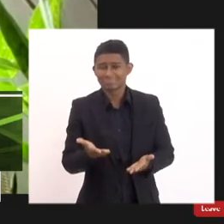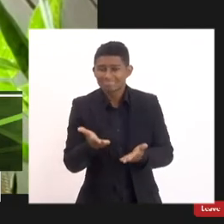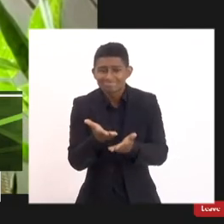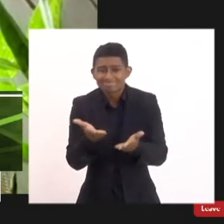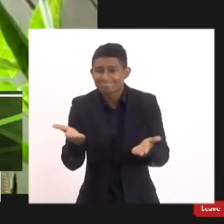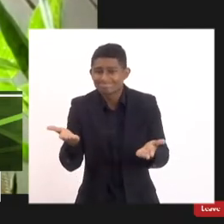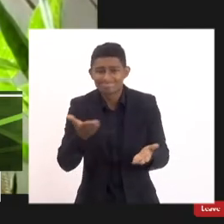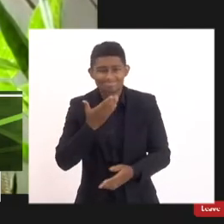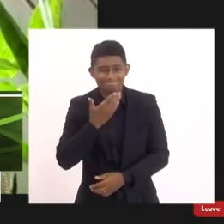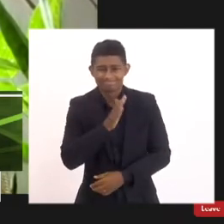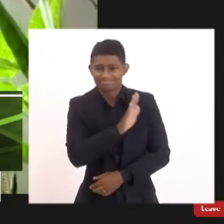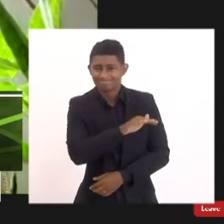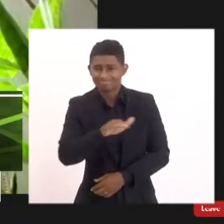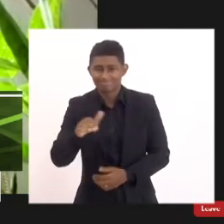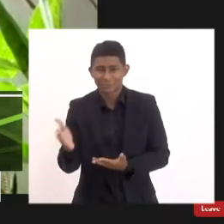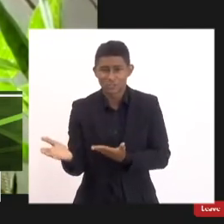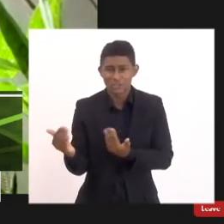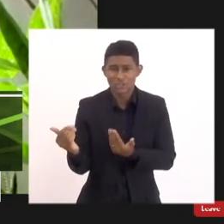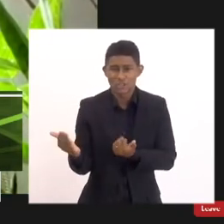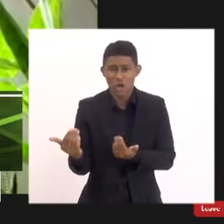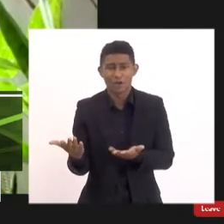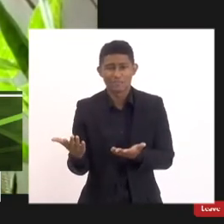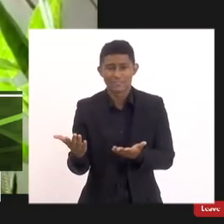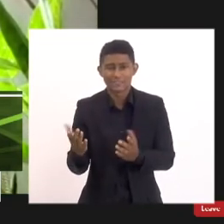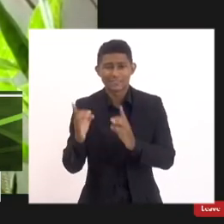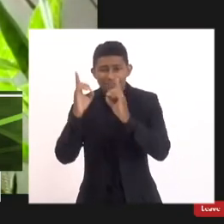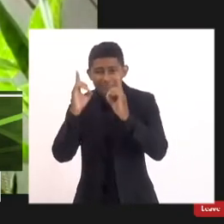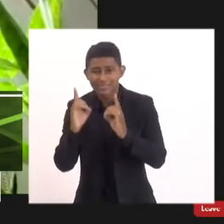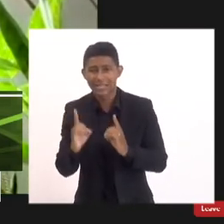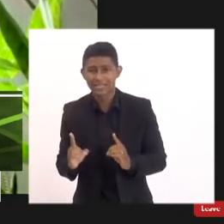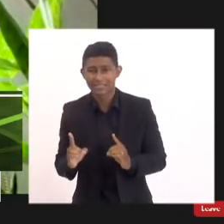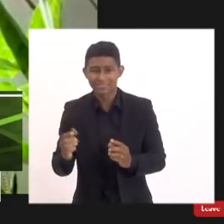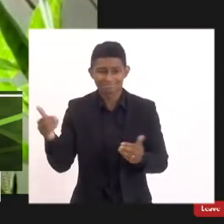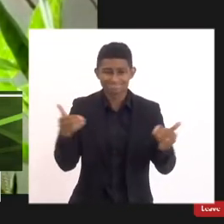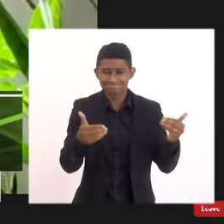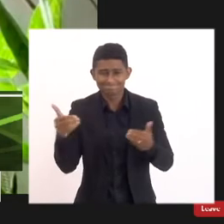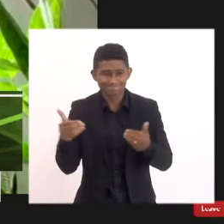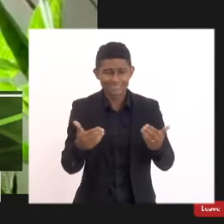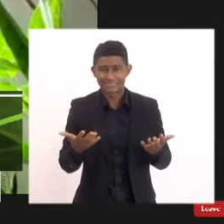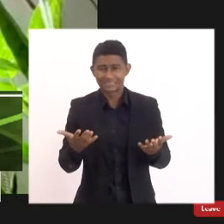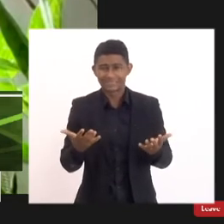Não se faz isso em nenhuma universidade, não existe